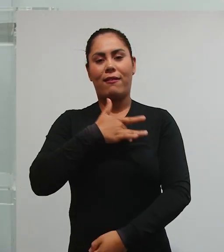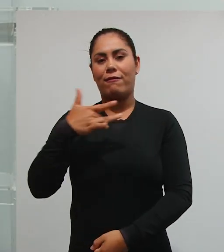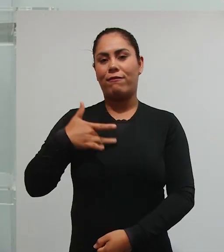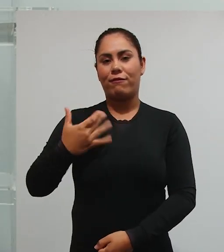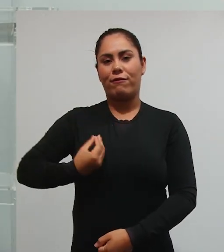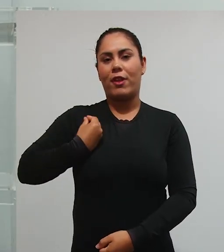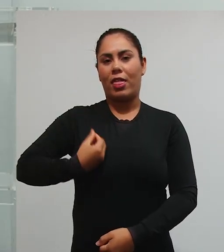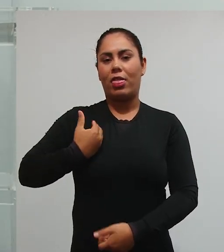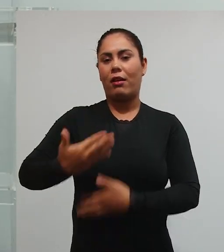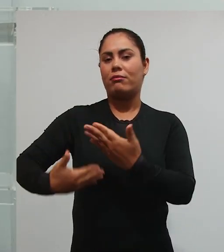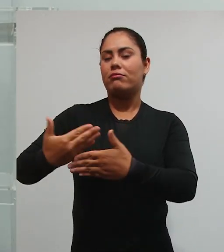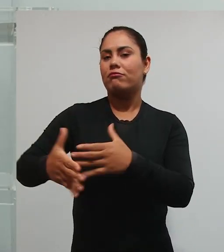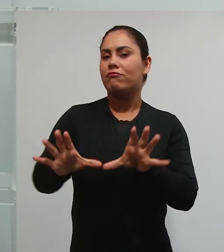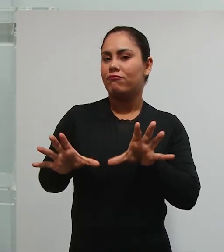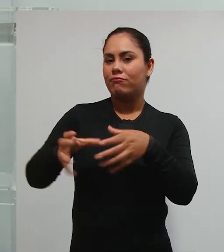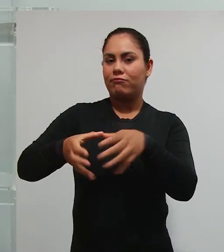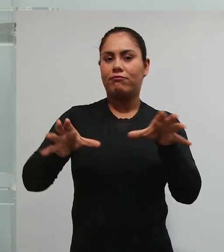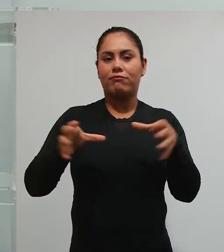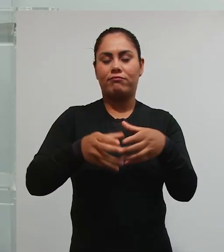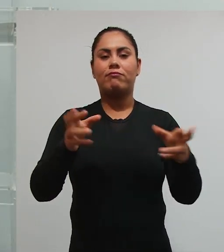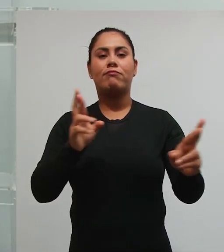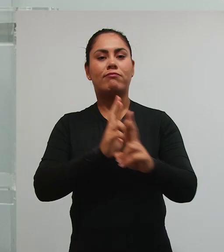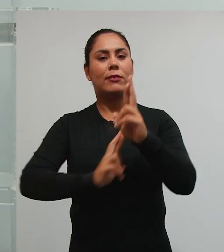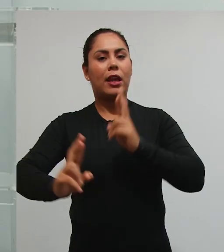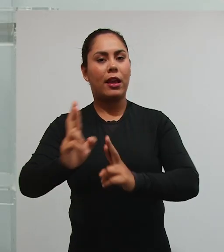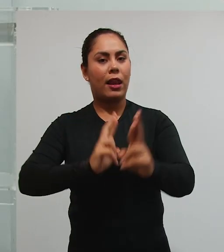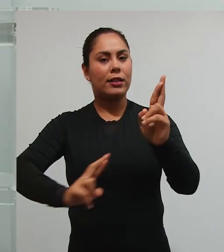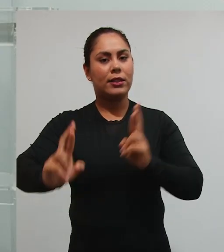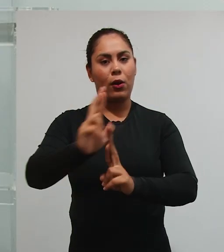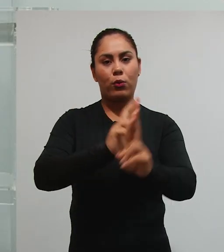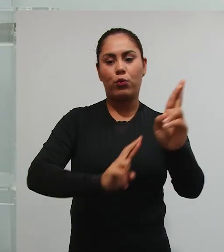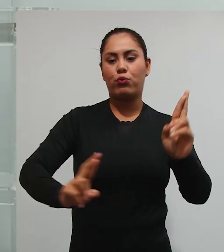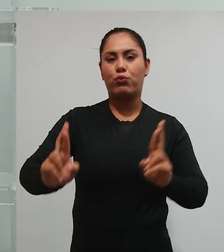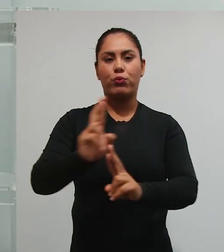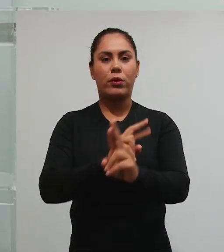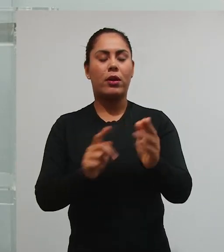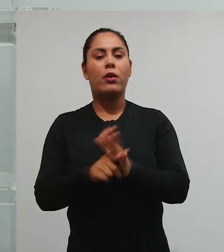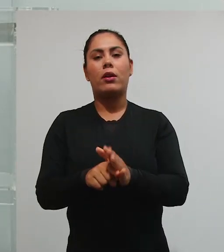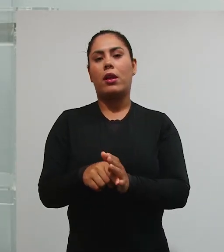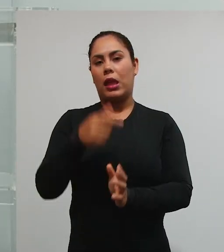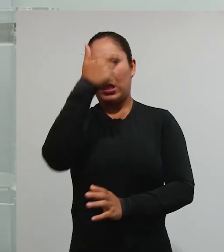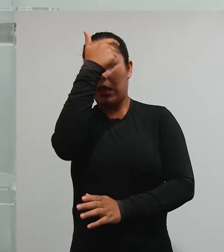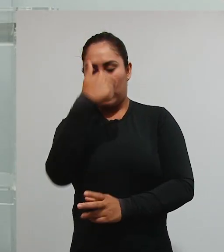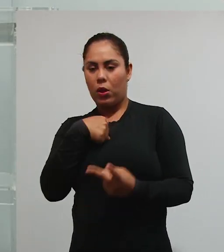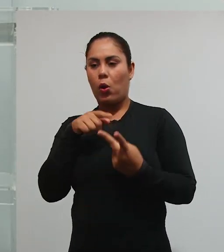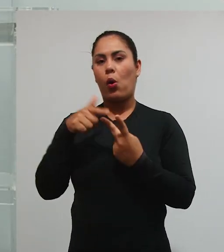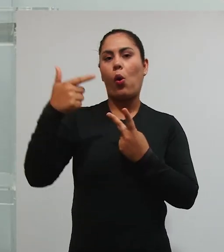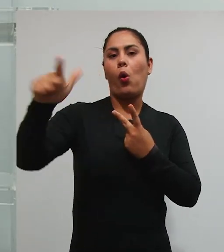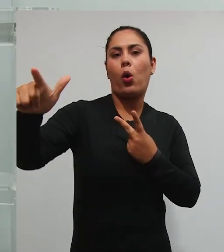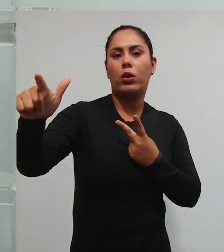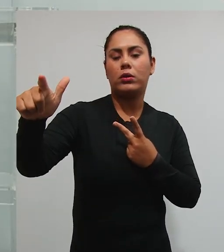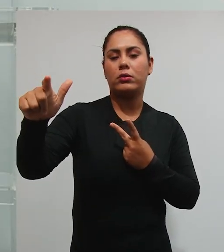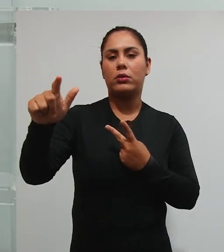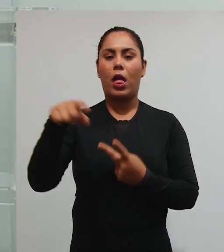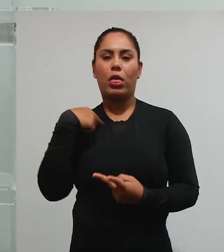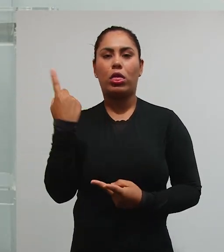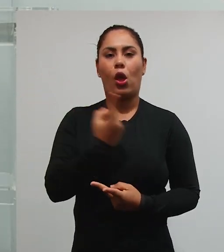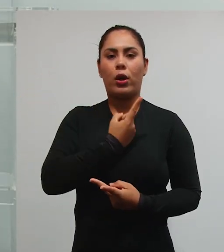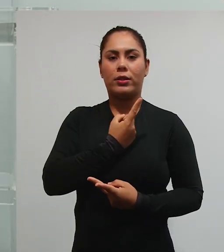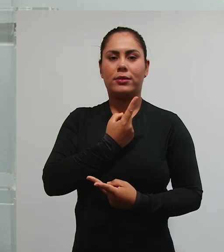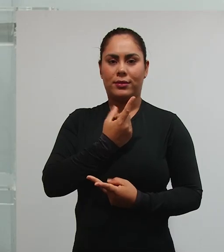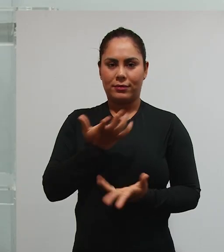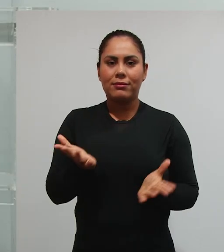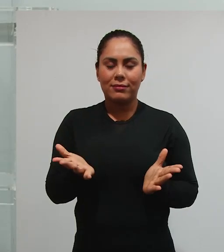vida do coletivo. E é aquela relação que nós já discutimos aqui, a relação entre o eu, o outro e o nós.